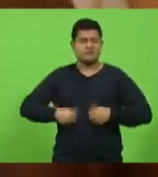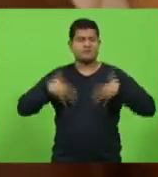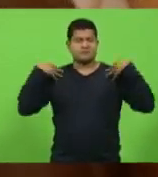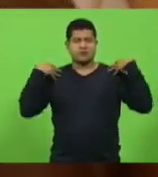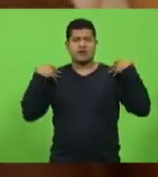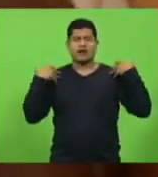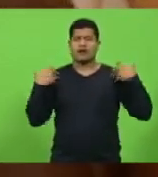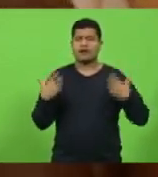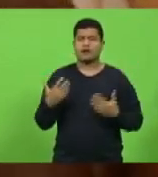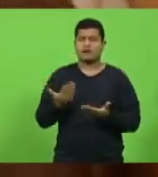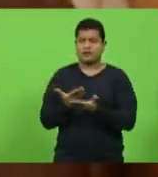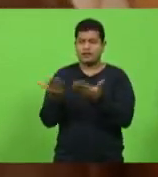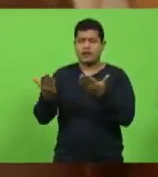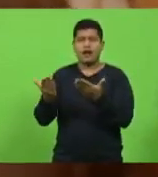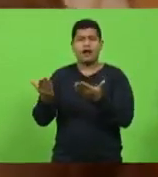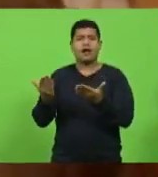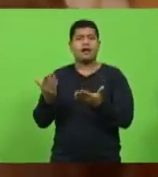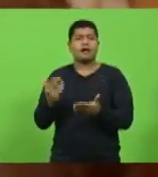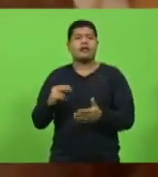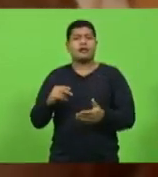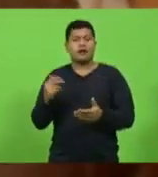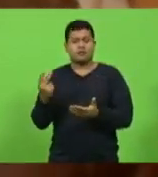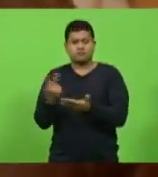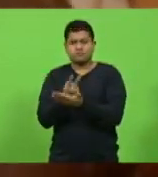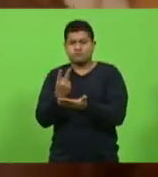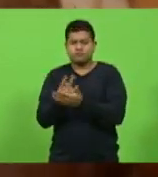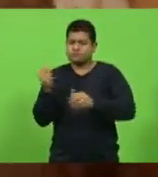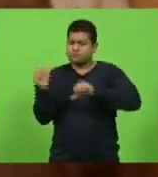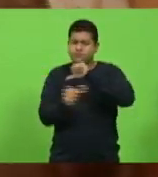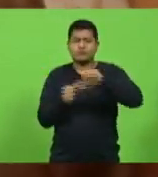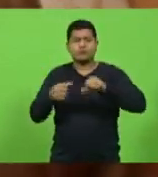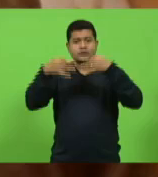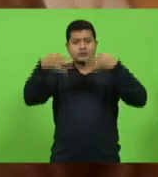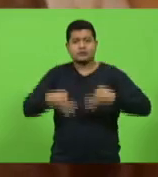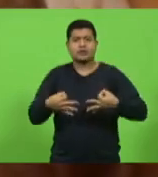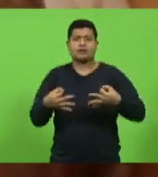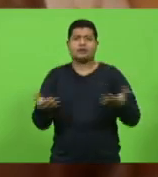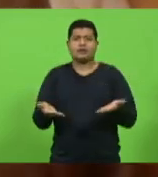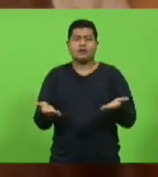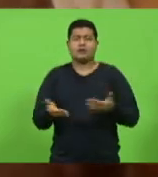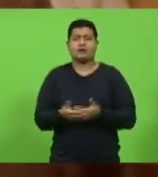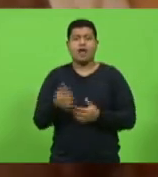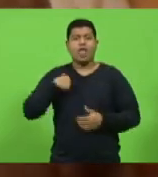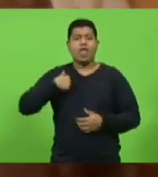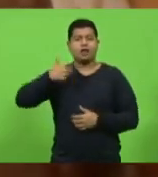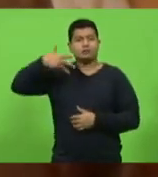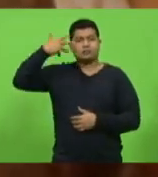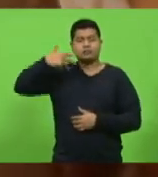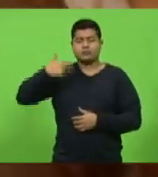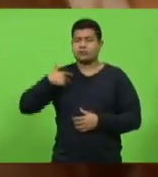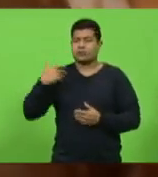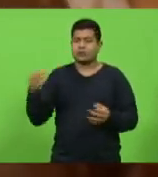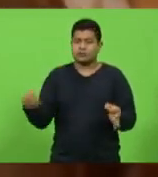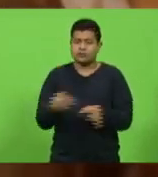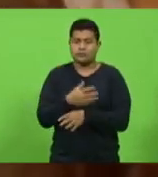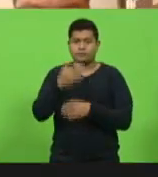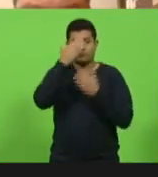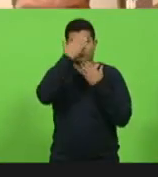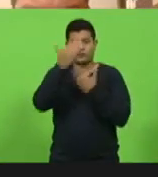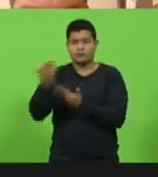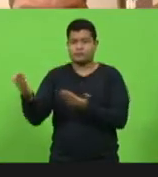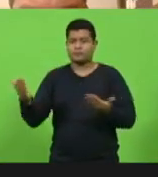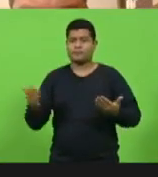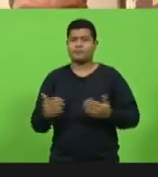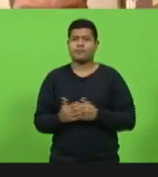mancha causada pelo senhor governador. São essas minhas palavras, excelências. Muito obrigado.